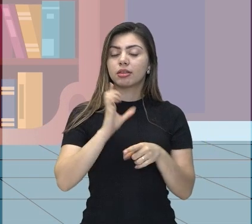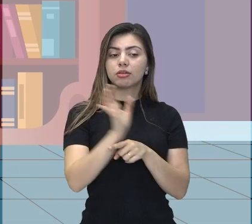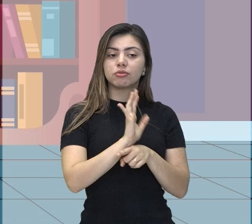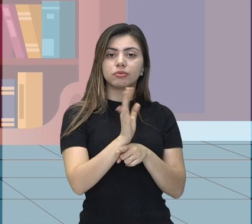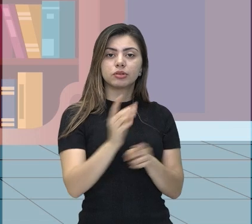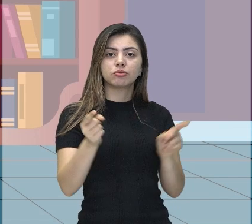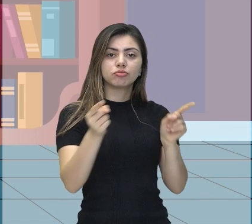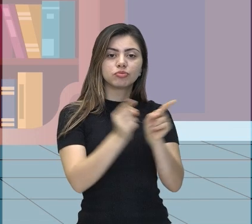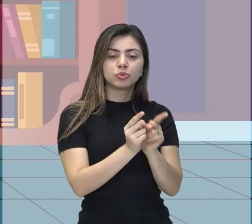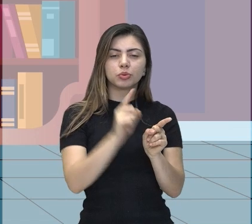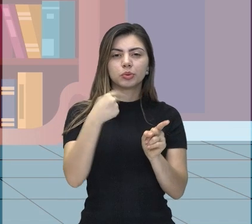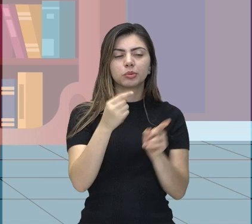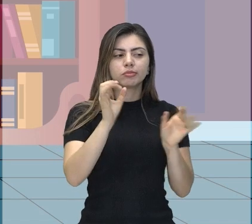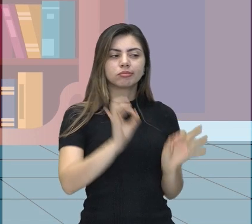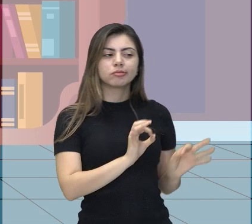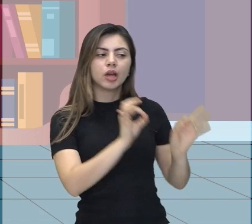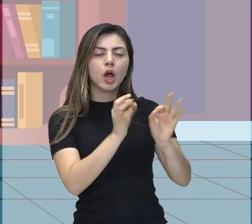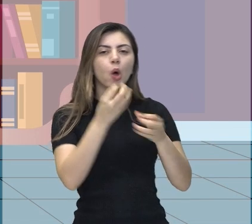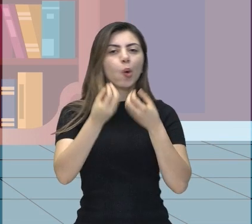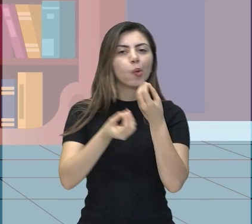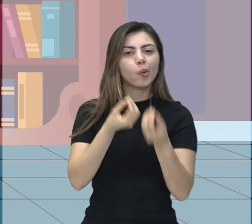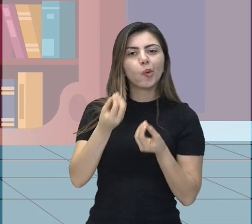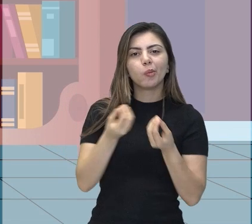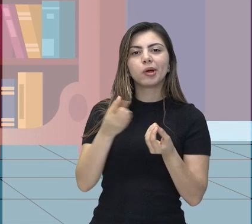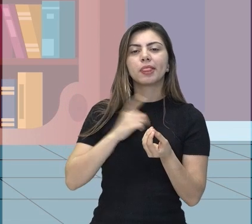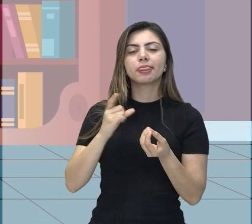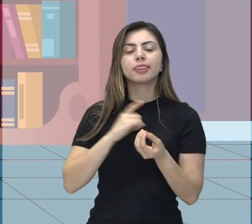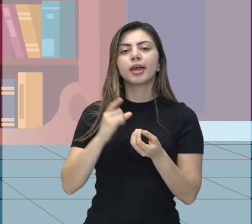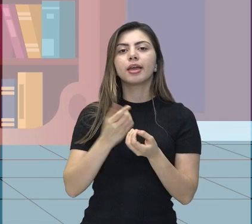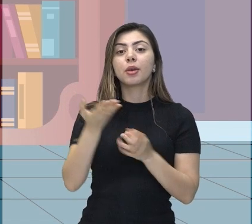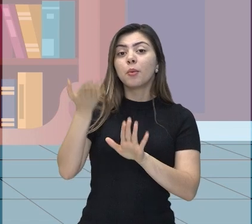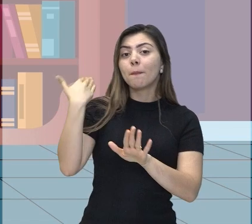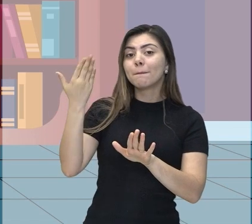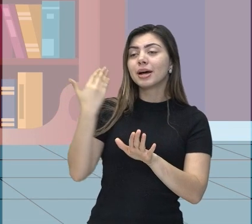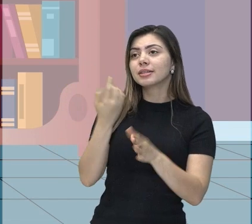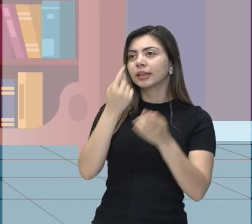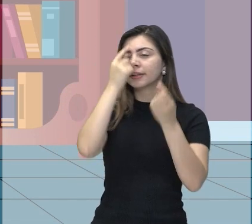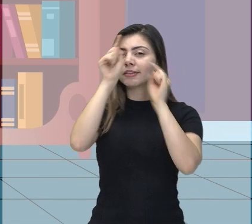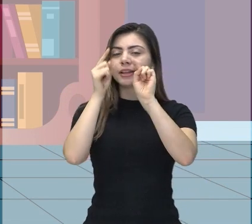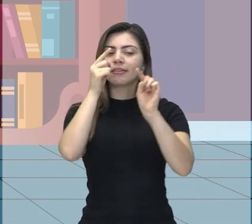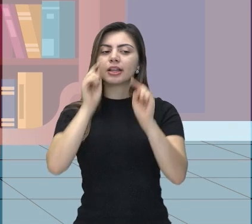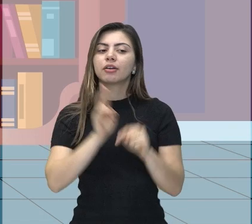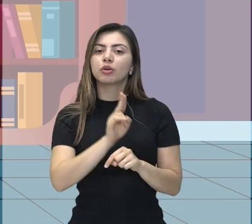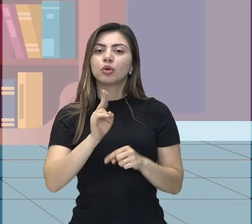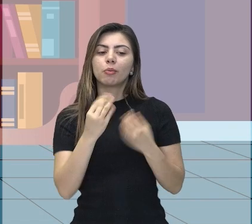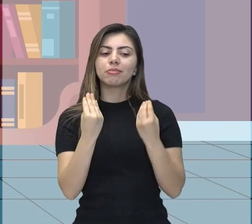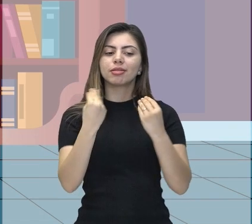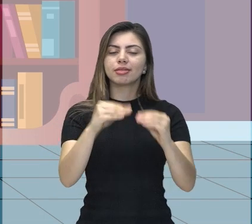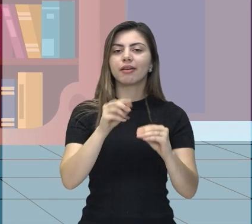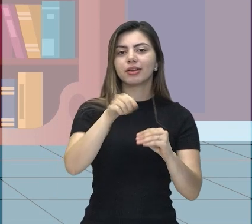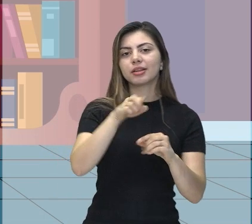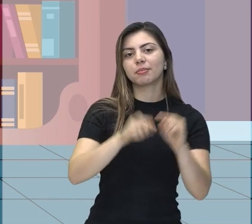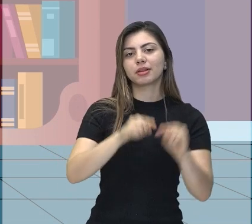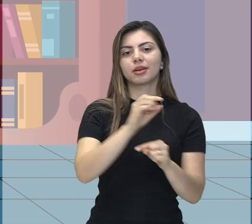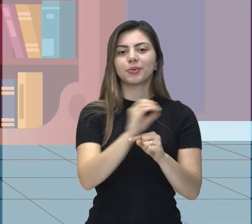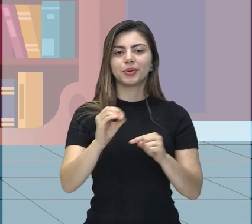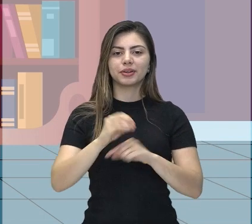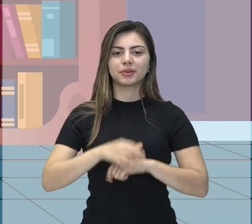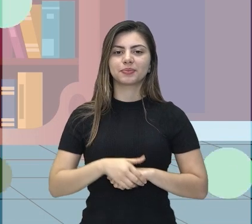a gente vai ver como era nomeado antigamente os compostos